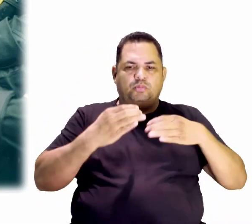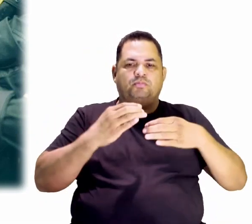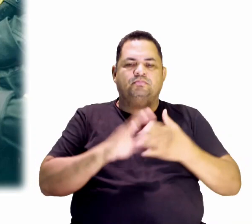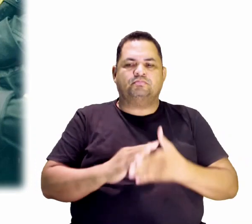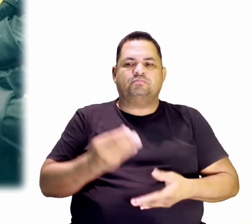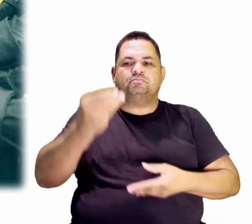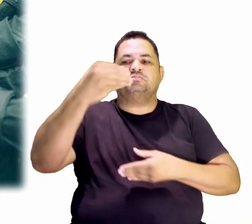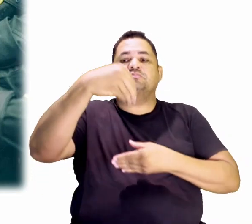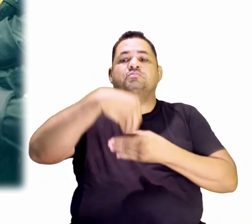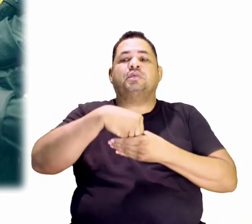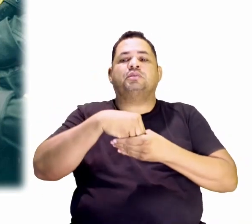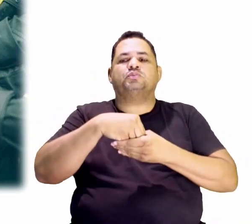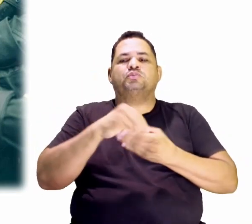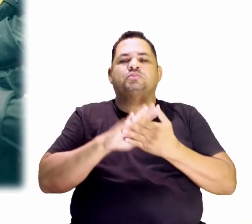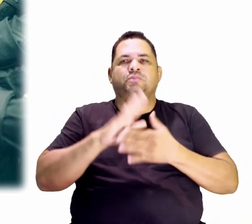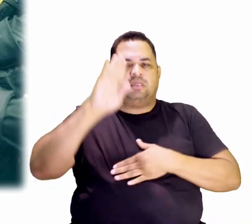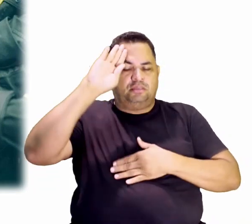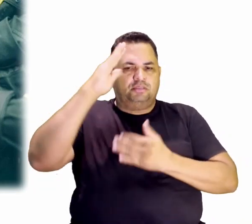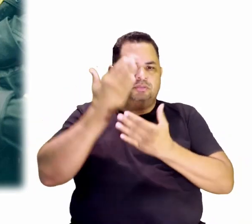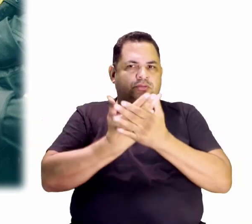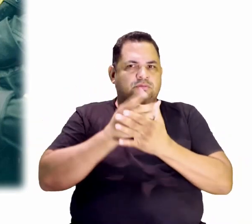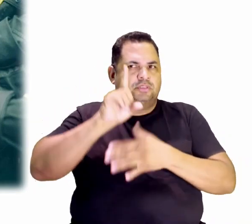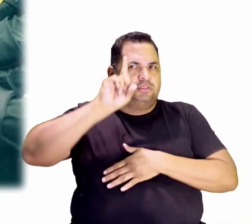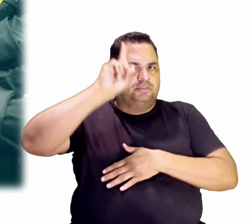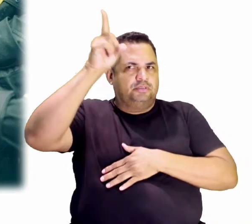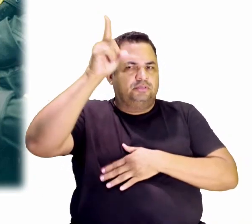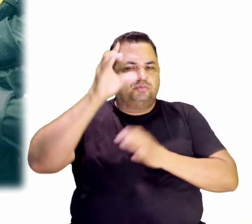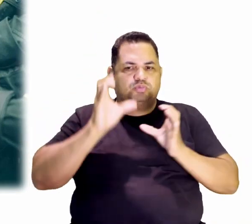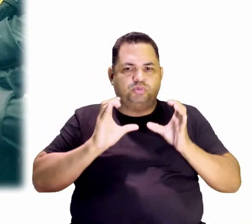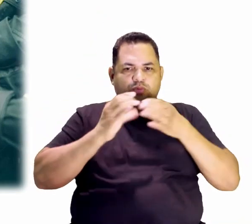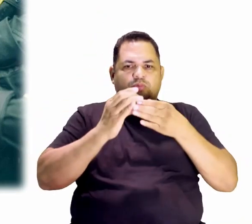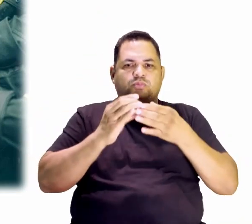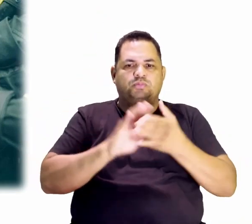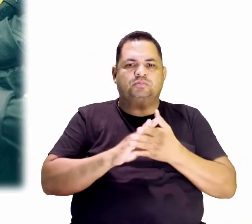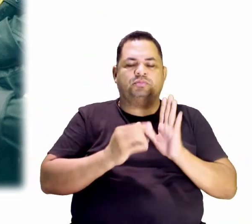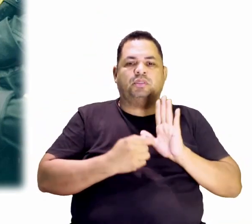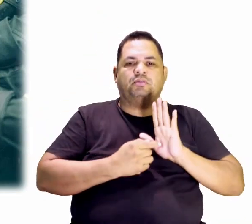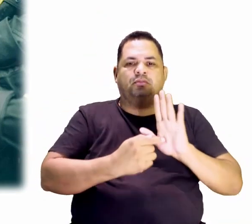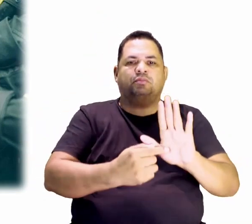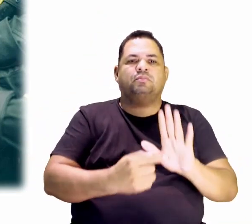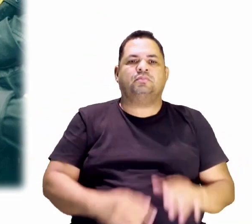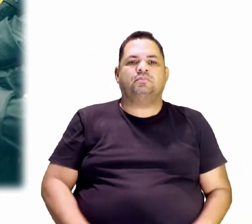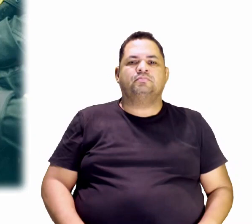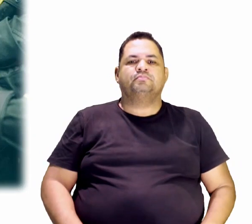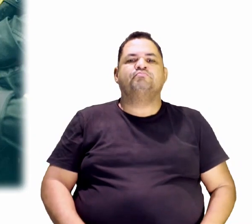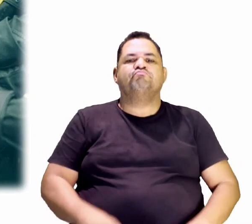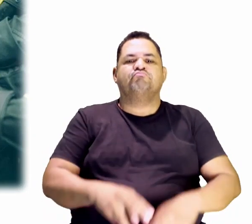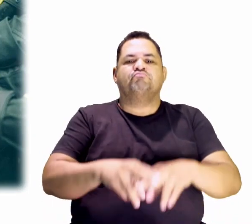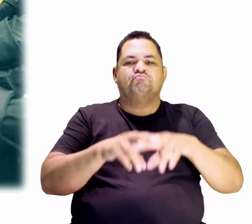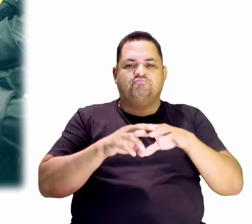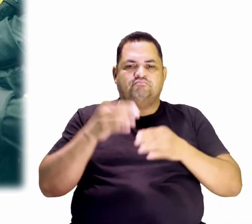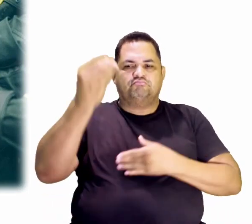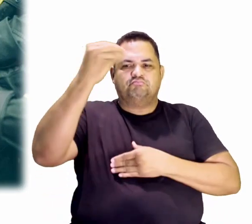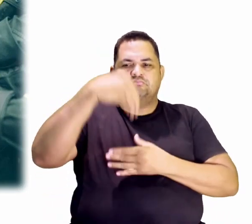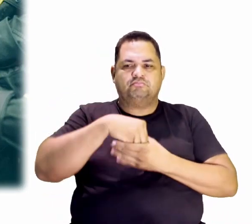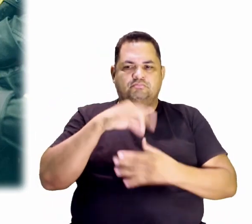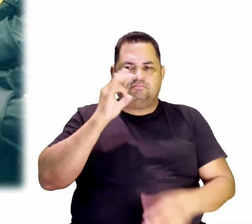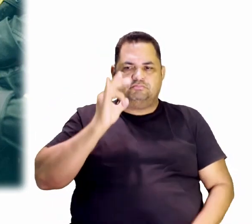eu acredito nos ideais que aquele grupo, ele expõe. Então, por isso que eu faço parte dele,